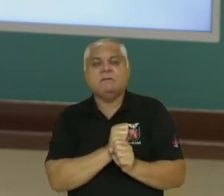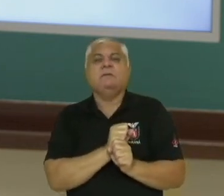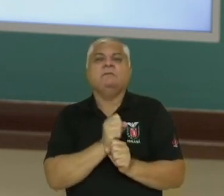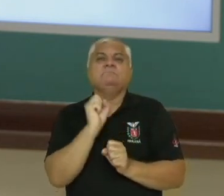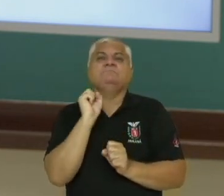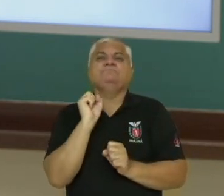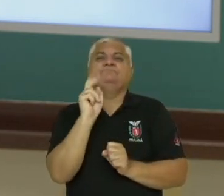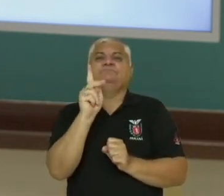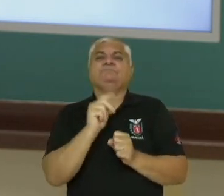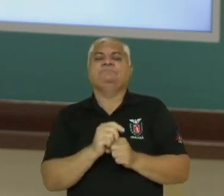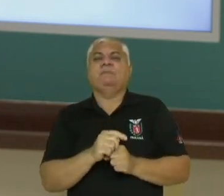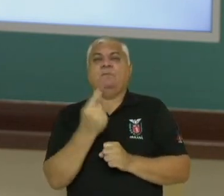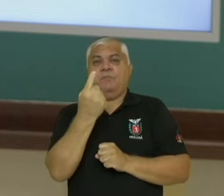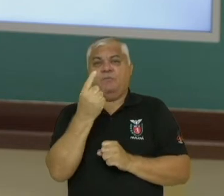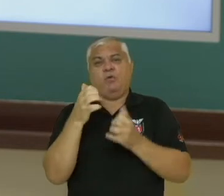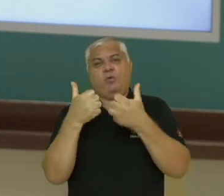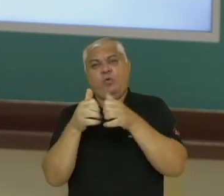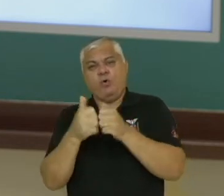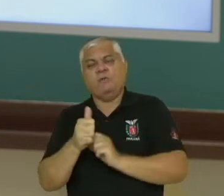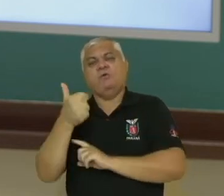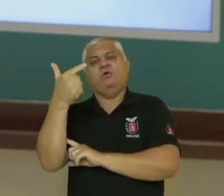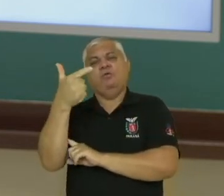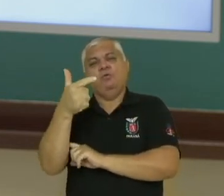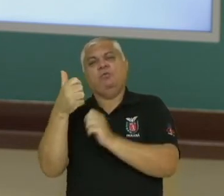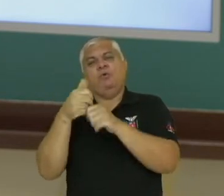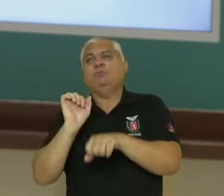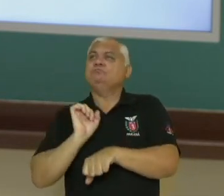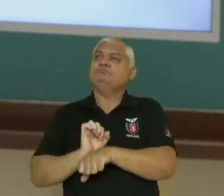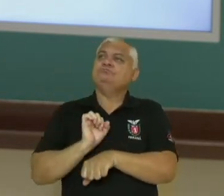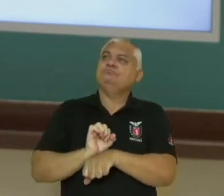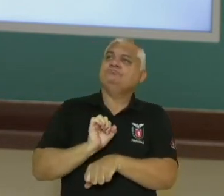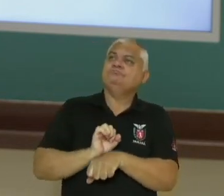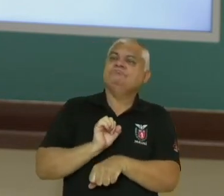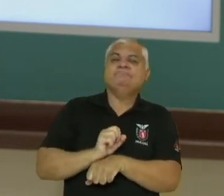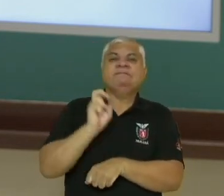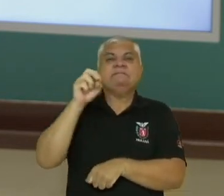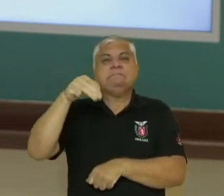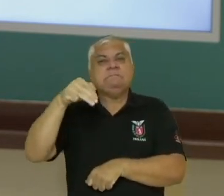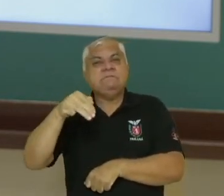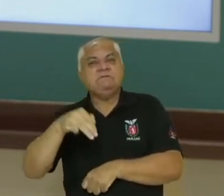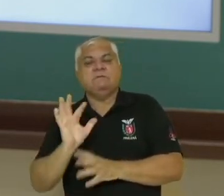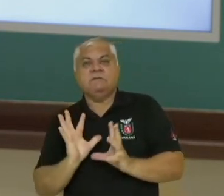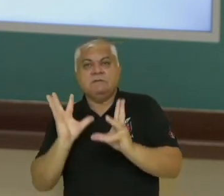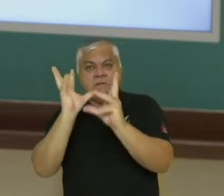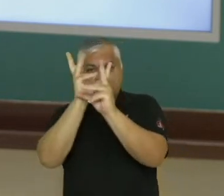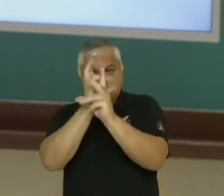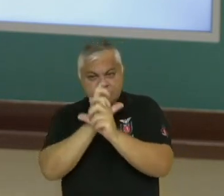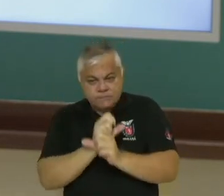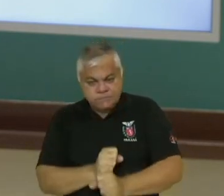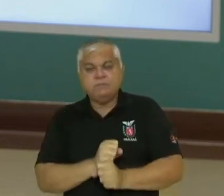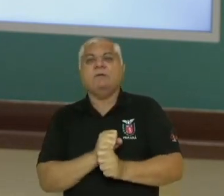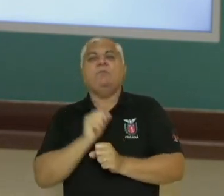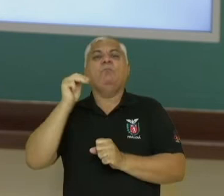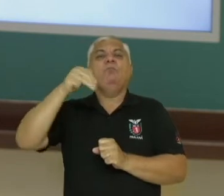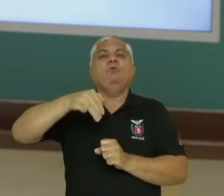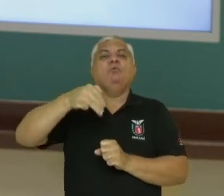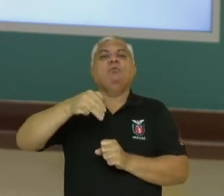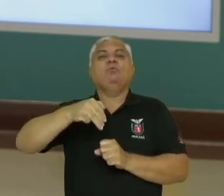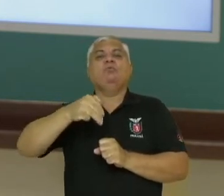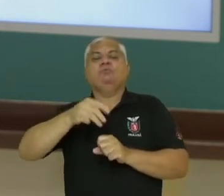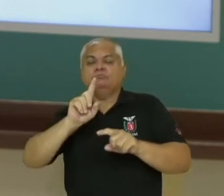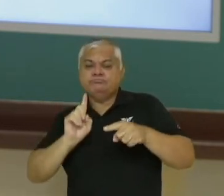do segundo ônibus, o tempo que ele ficou esperando ali no segundo para pegar esse segundo ônibus, tudo isso, os minutinhos ali eu